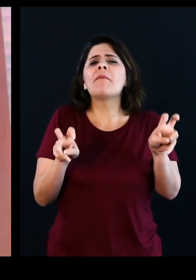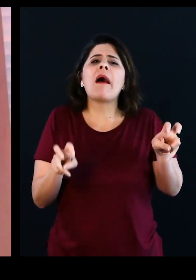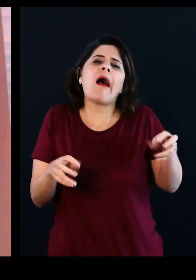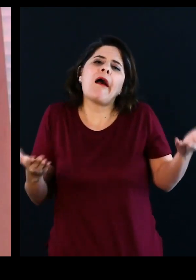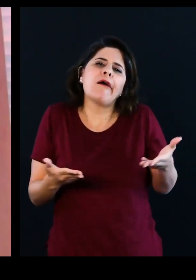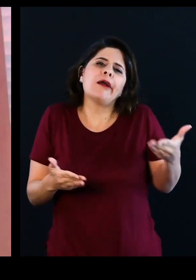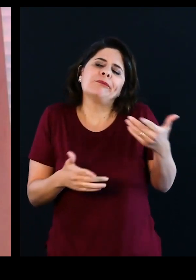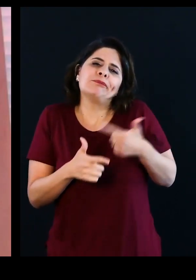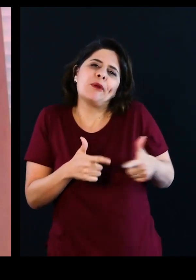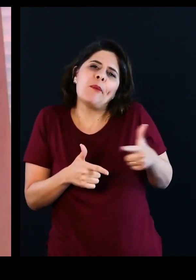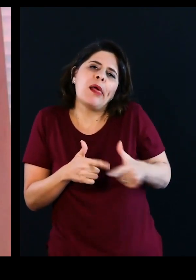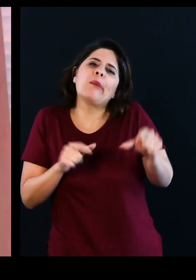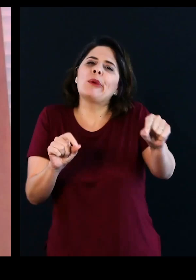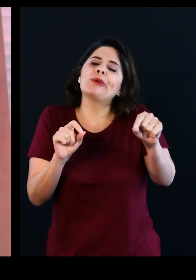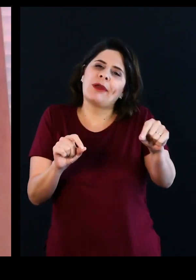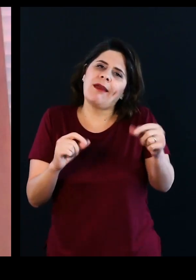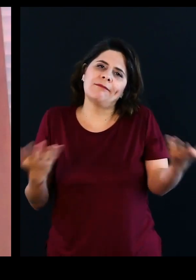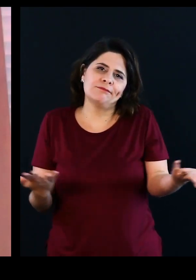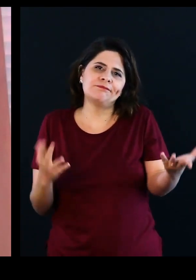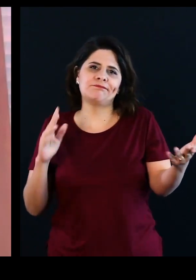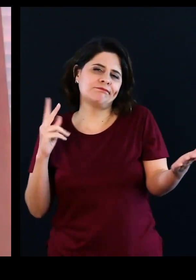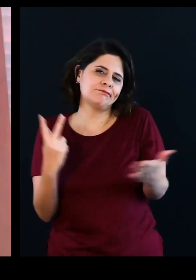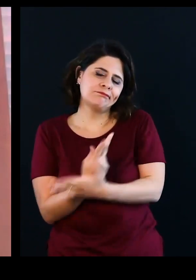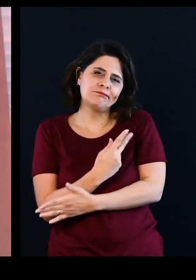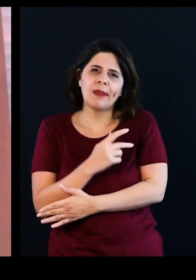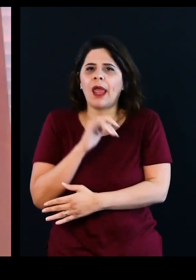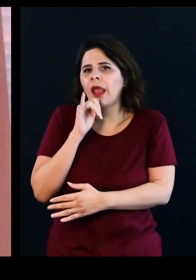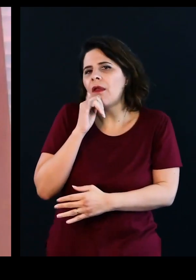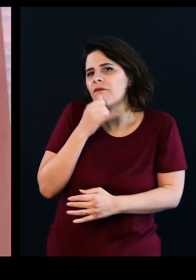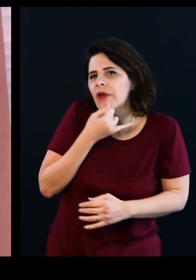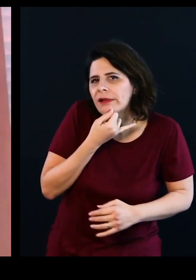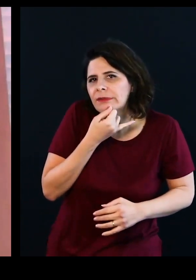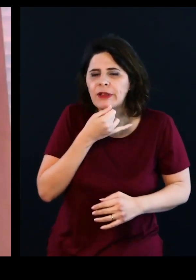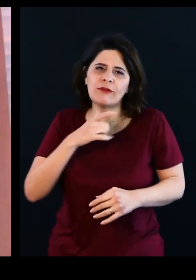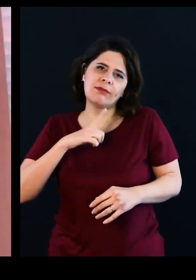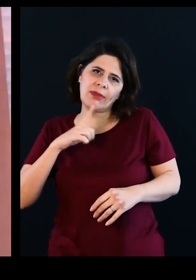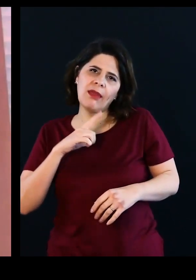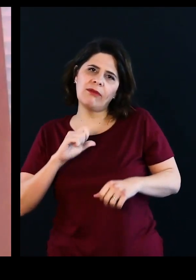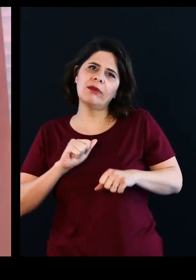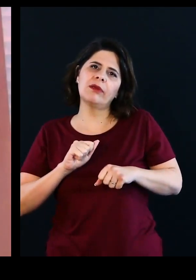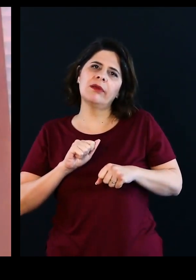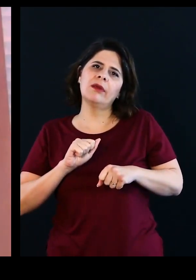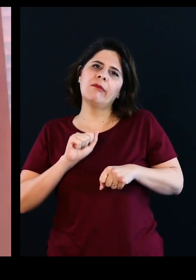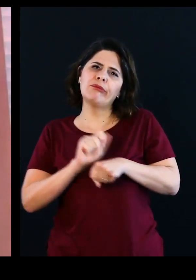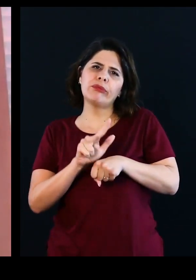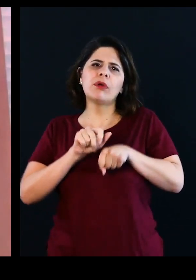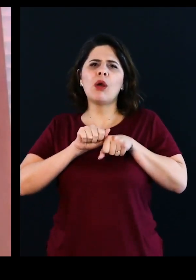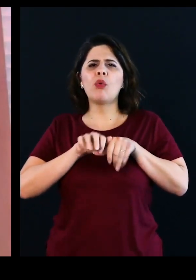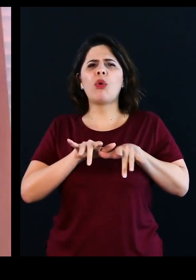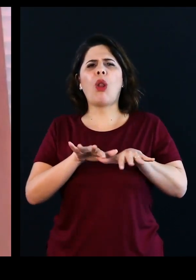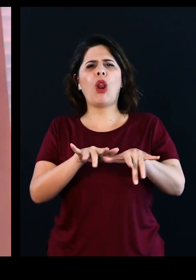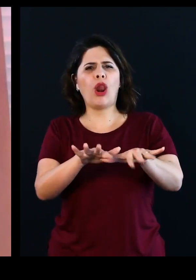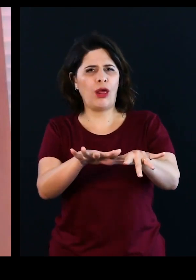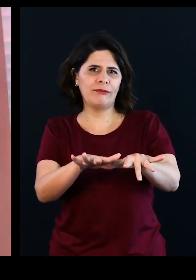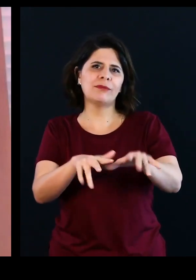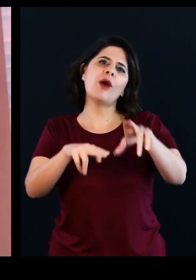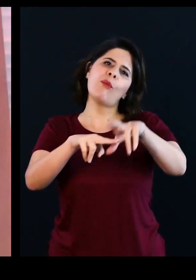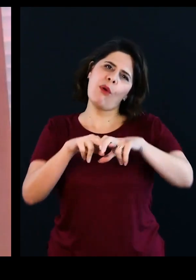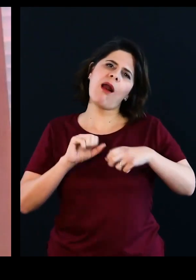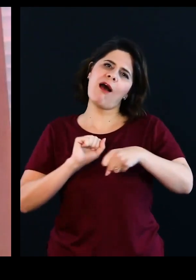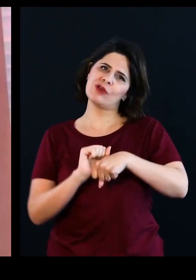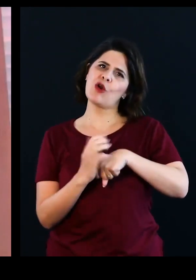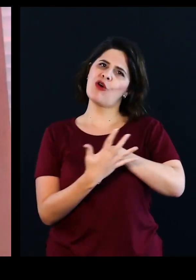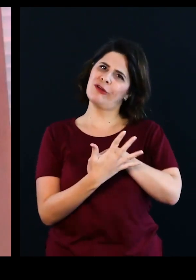não poderíamos deixar de falar, infelizmente, da pandemia que nós estamos vivendo